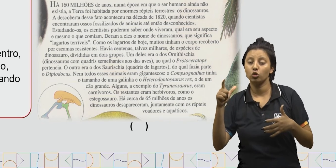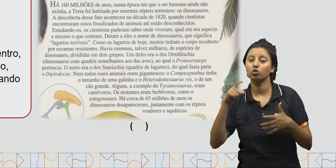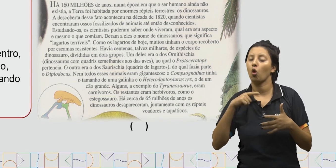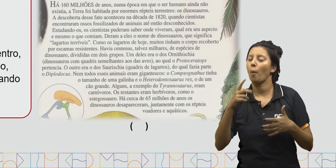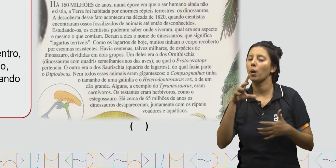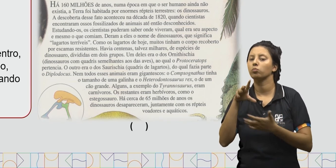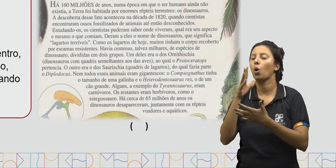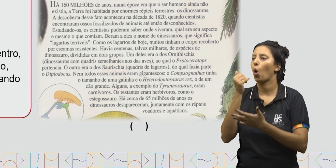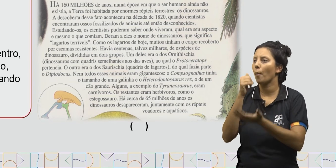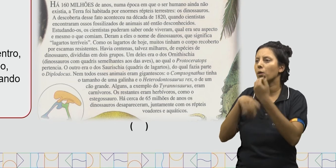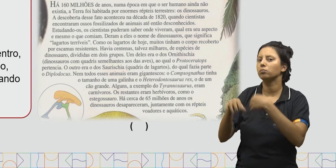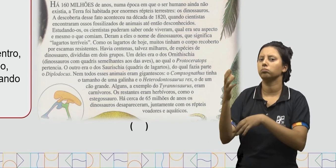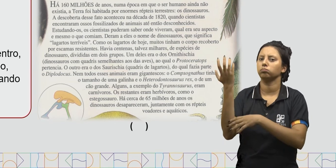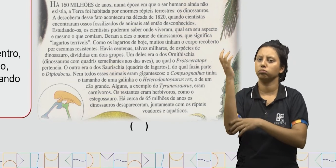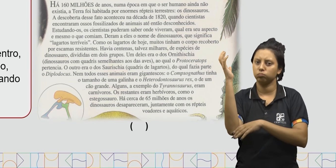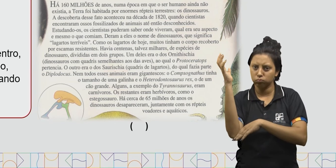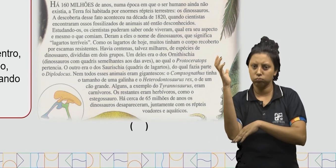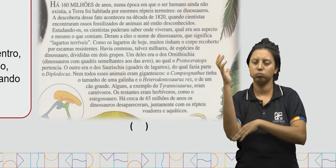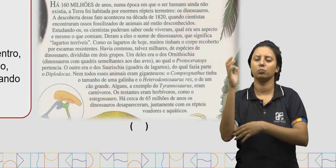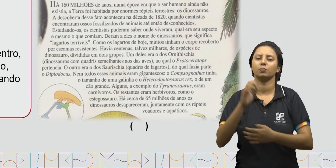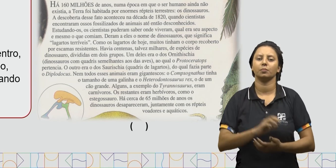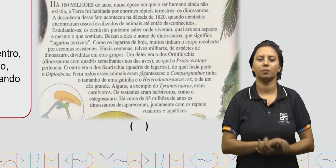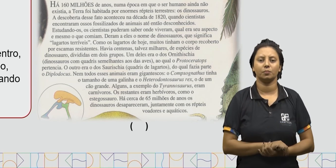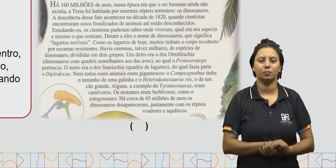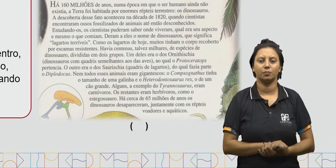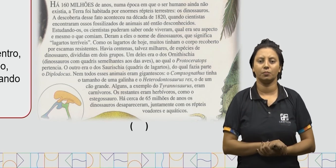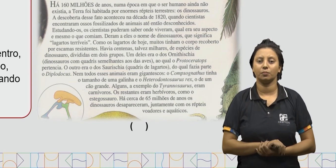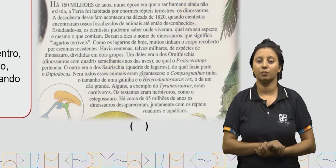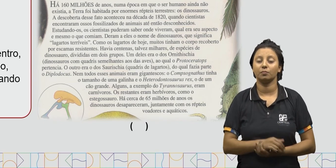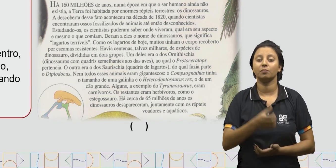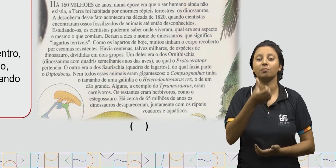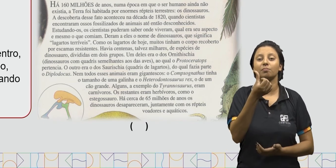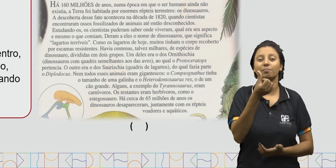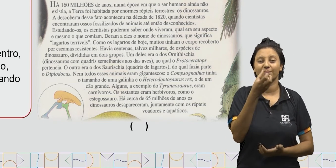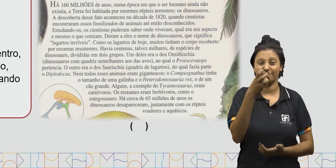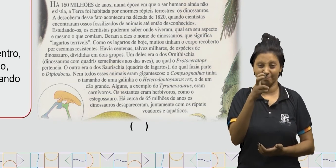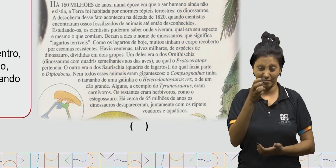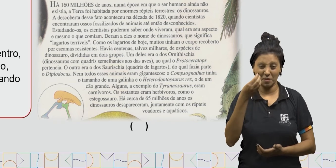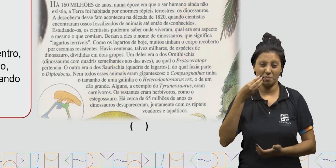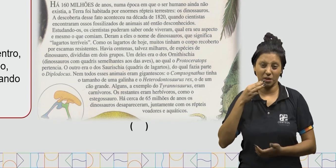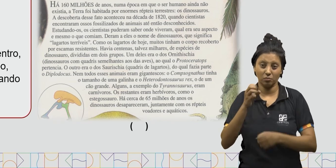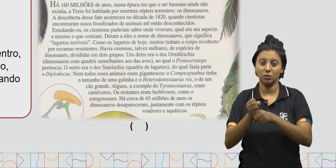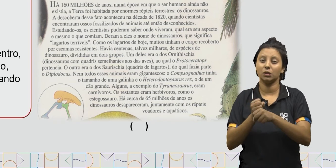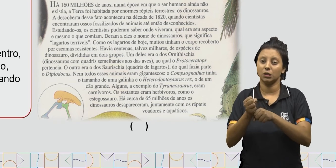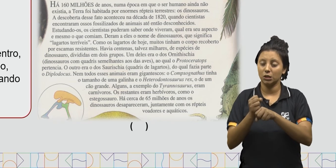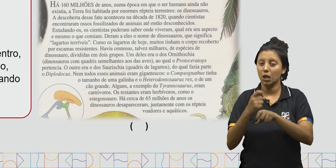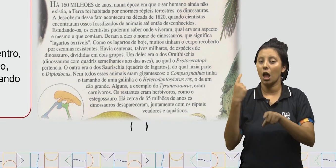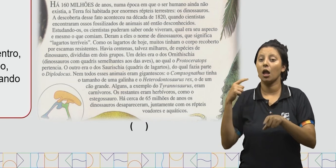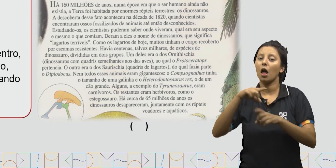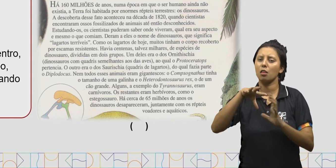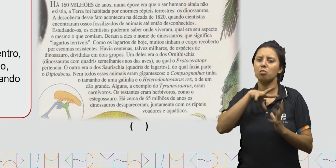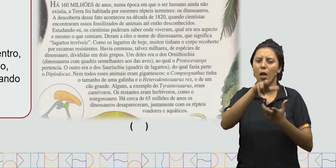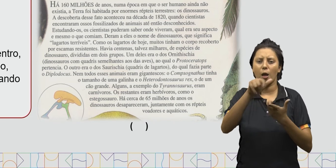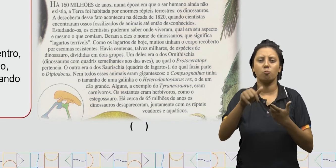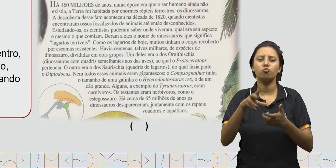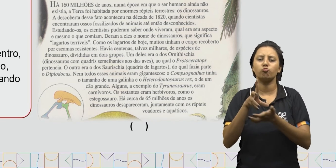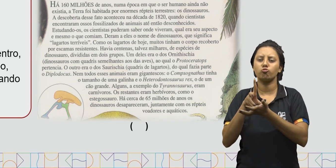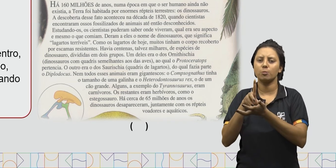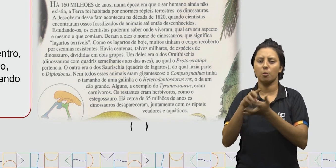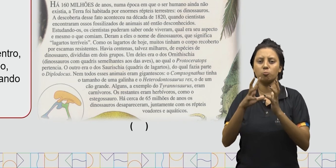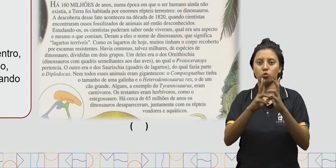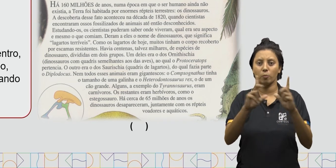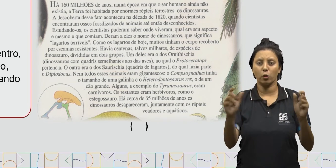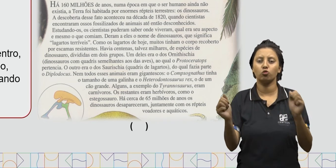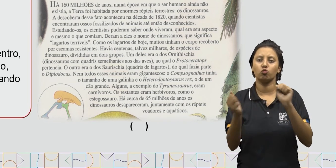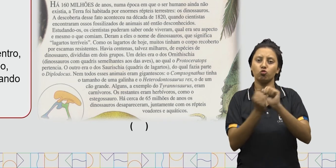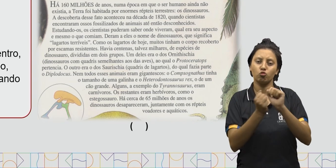herbívoros, como o estegossauro. Há cerca de 65 milhões de anos, os dinossauros desapareceram, juntamente